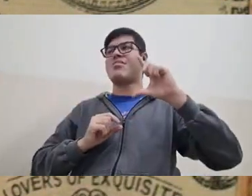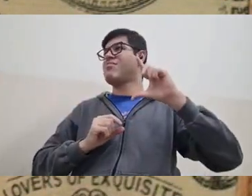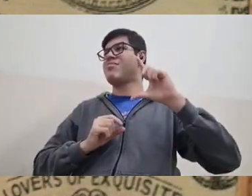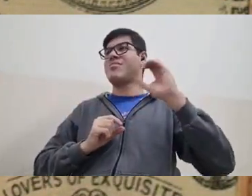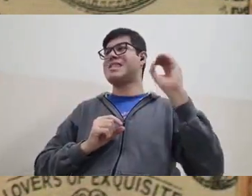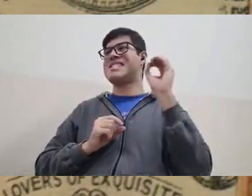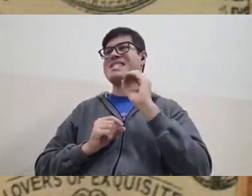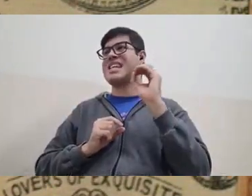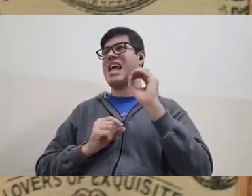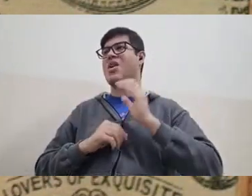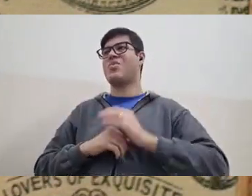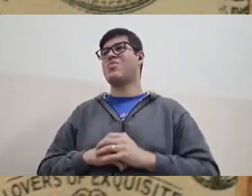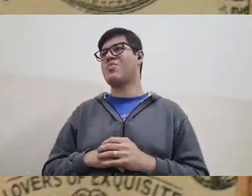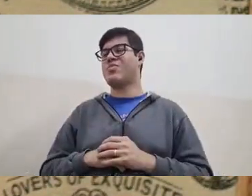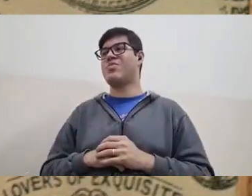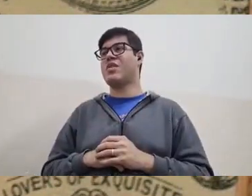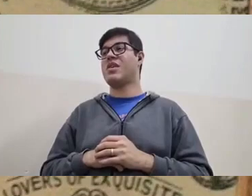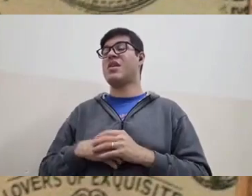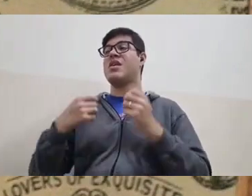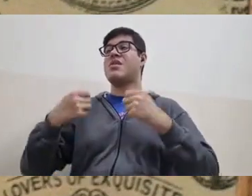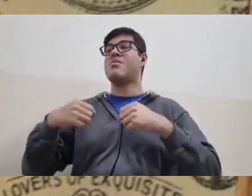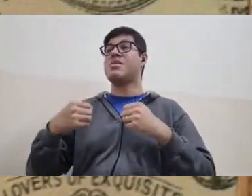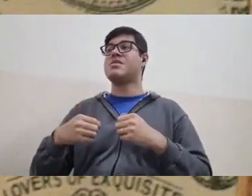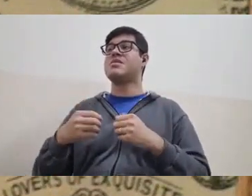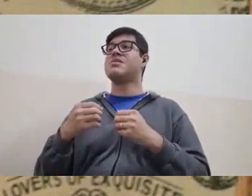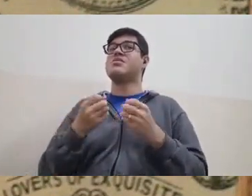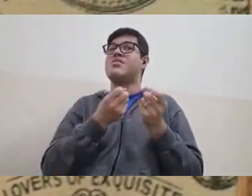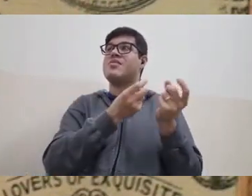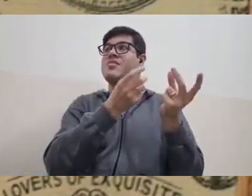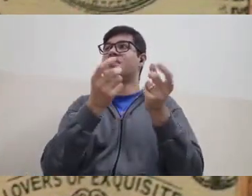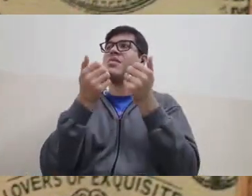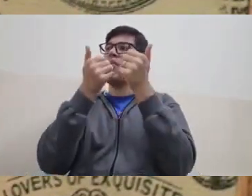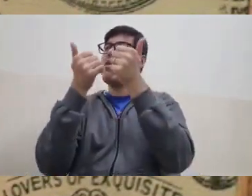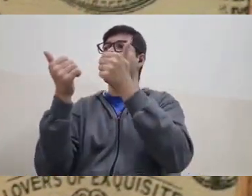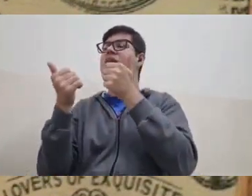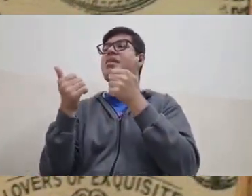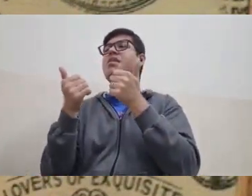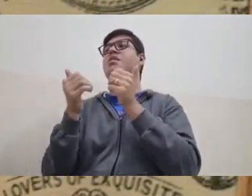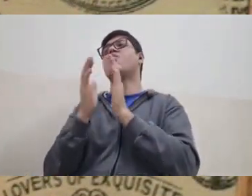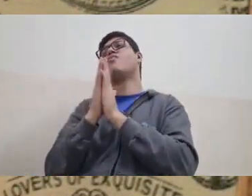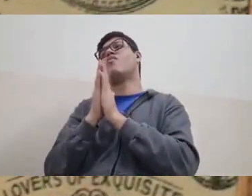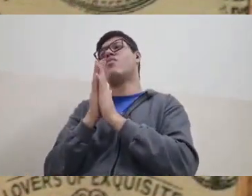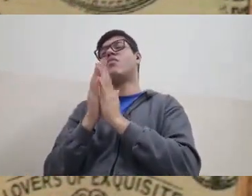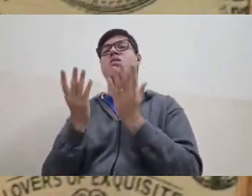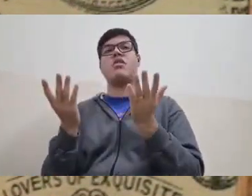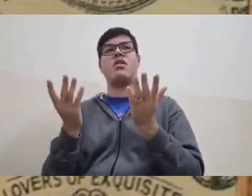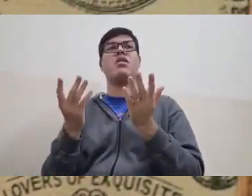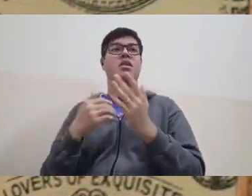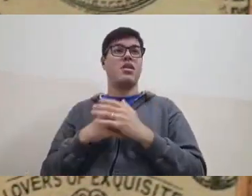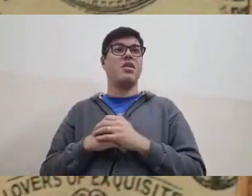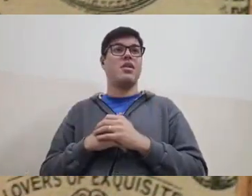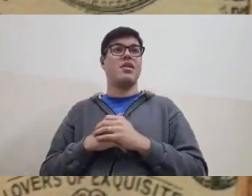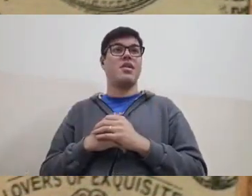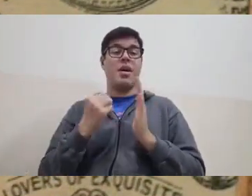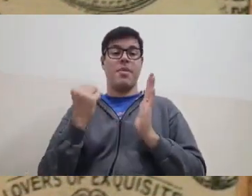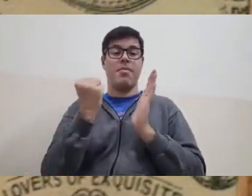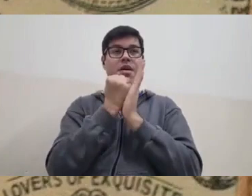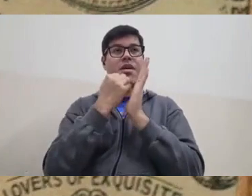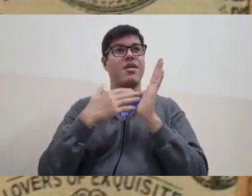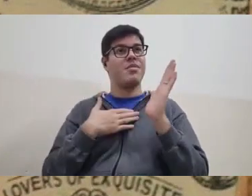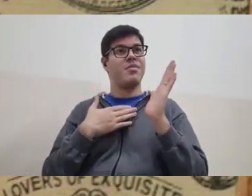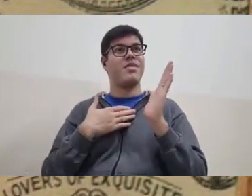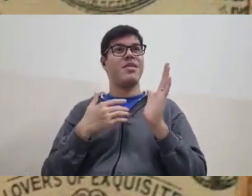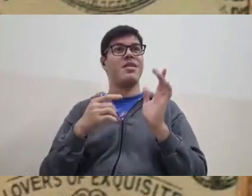ganhar zero você também vai dar por zero para mim ter preço bom para poder eu tô vendendo